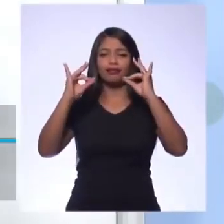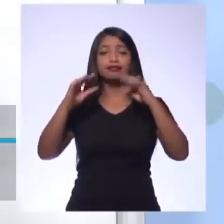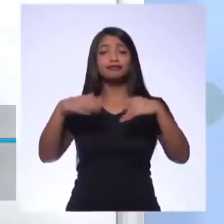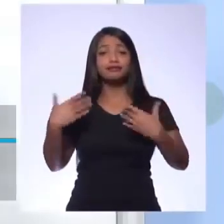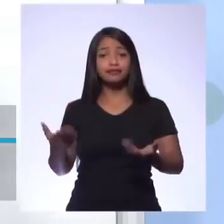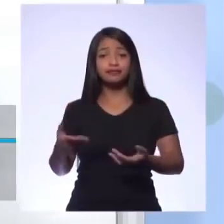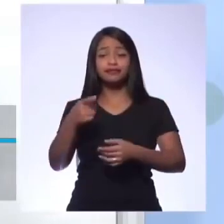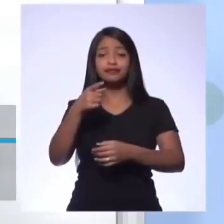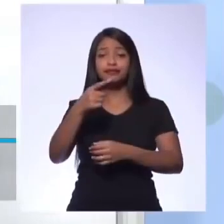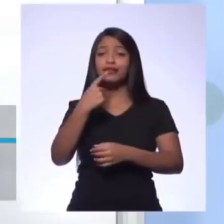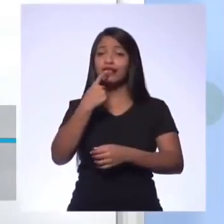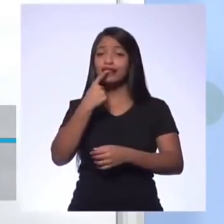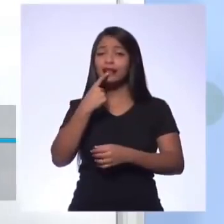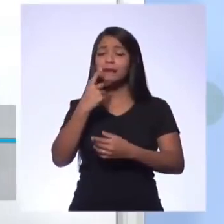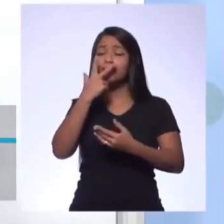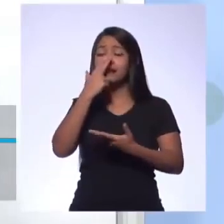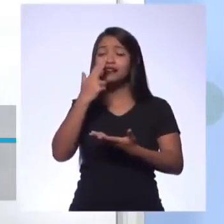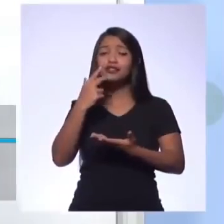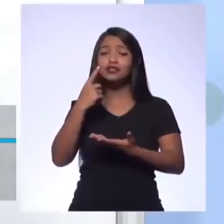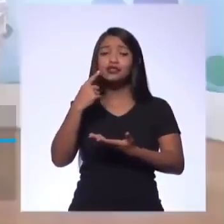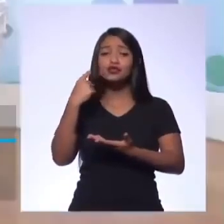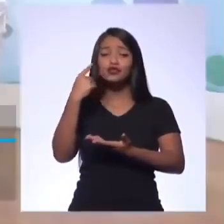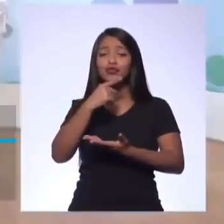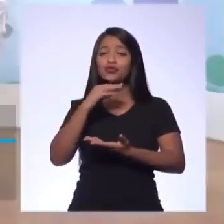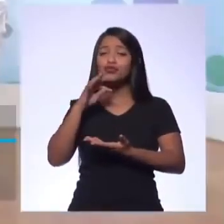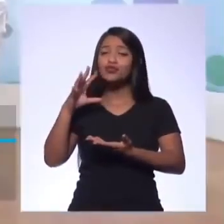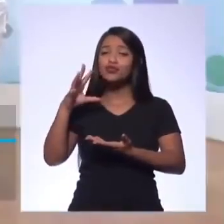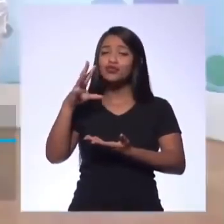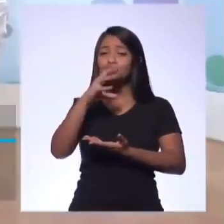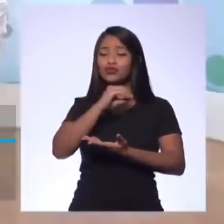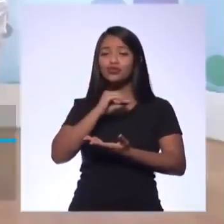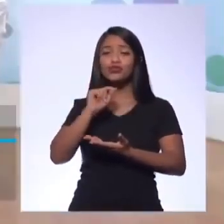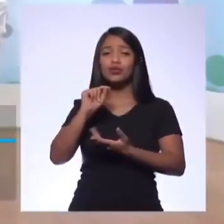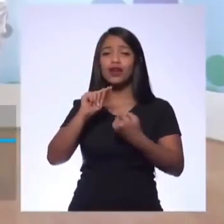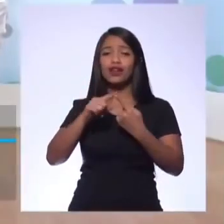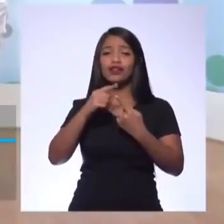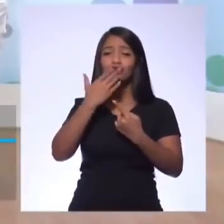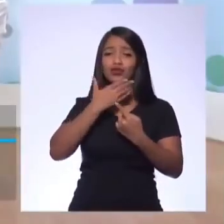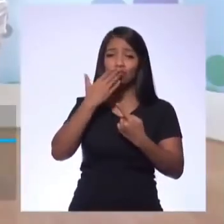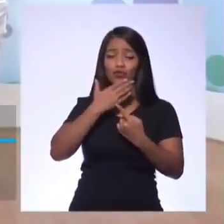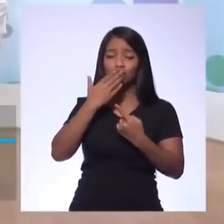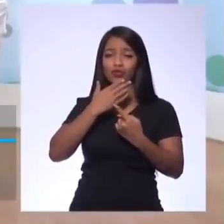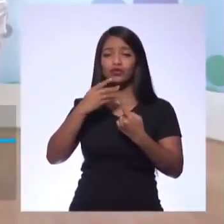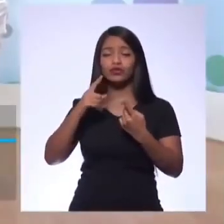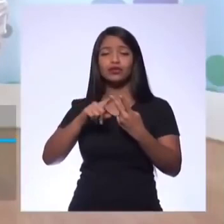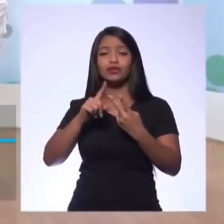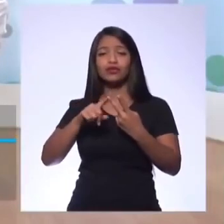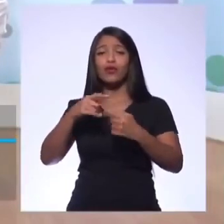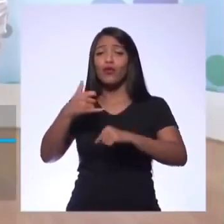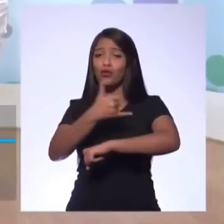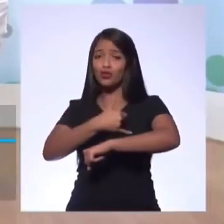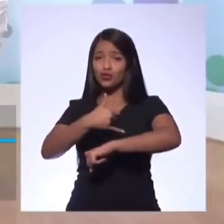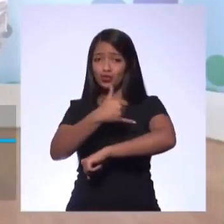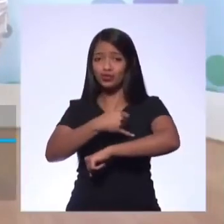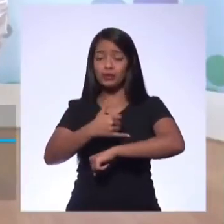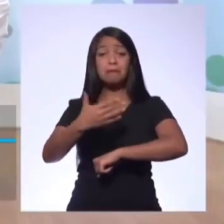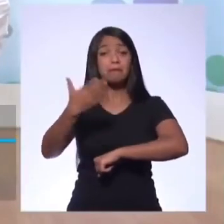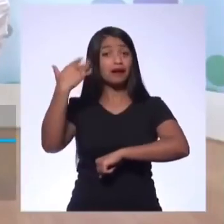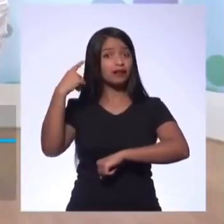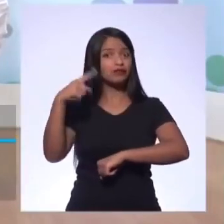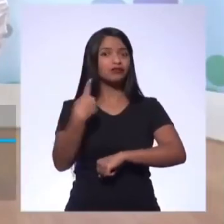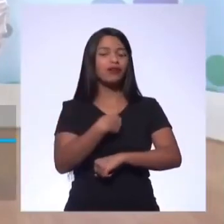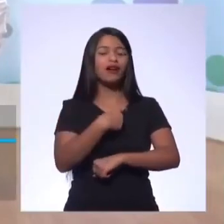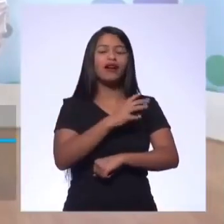de estar ali permeada quase que totalmente de um pouco de açúcar e pura gordura, né? E a gente achava isso muito bom. Hoje